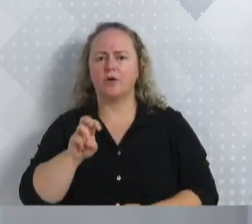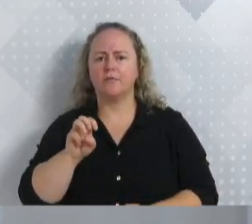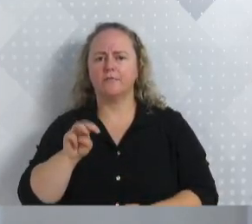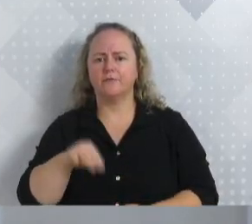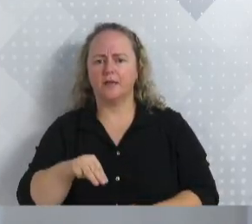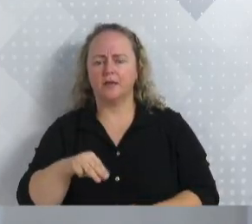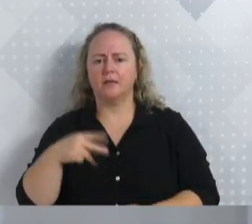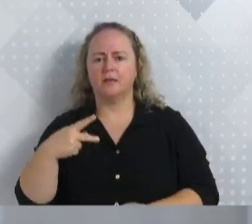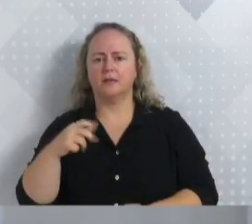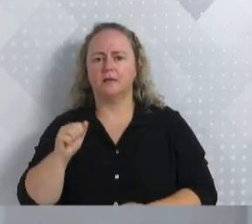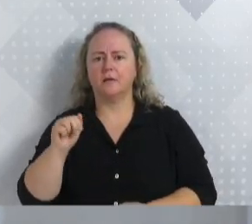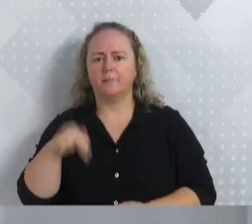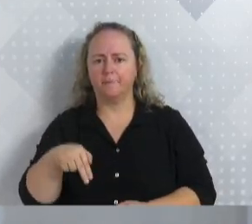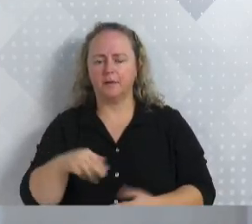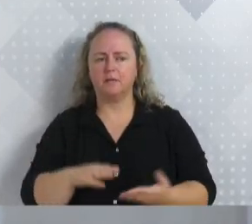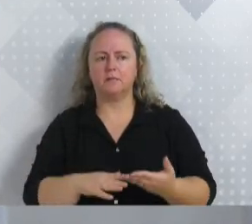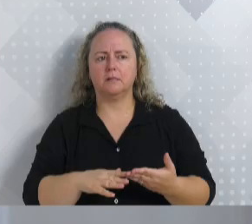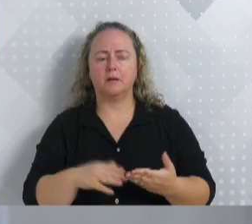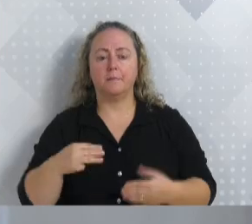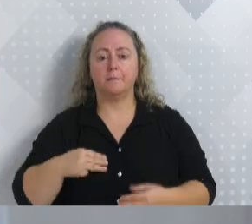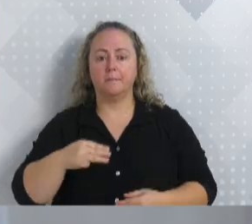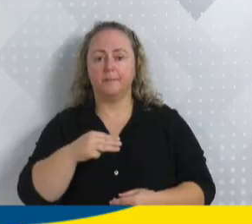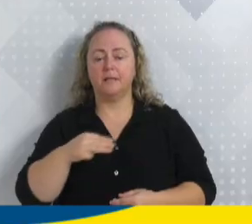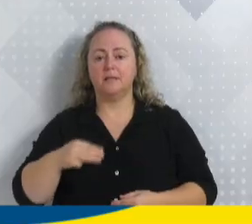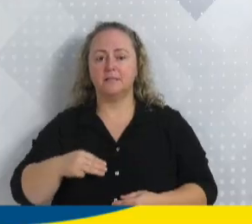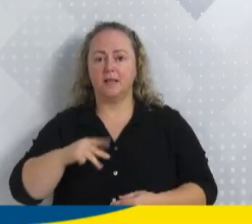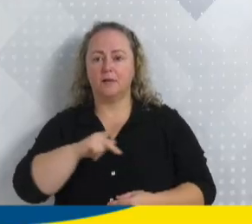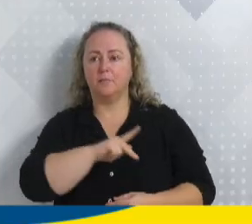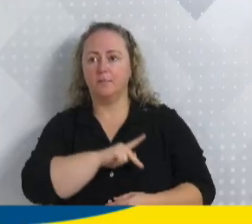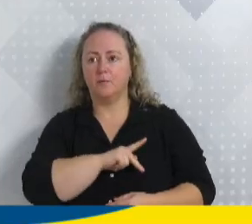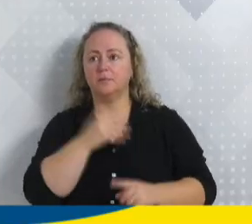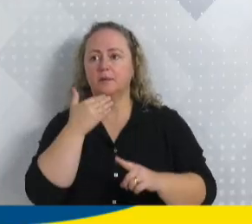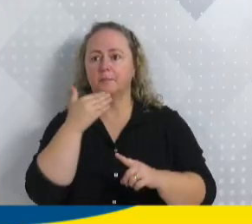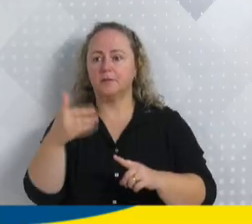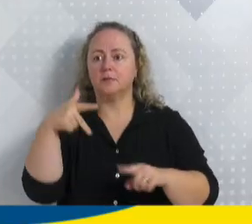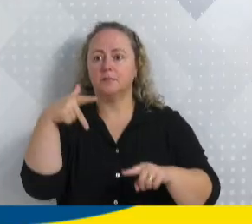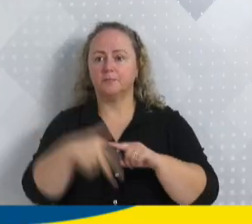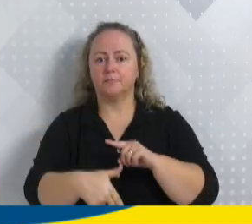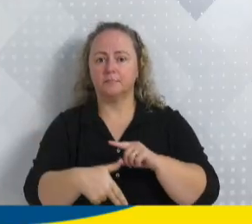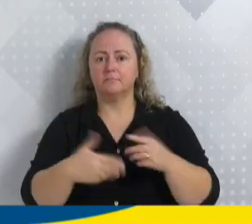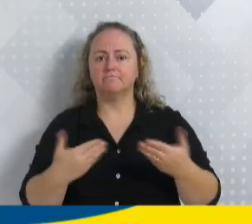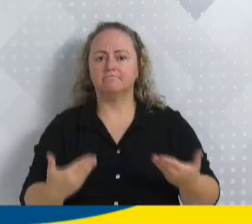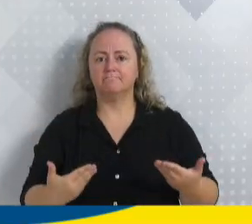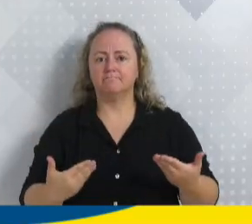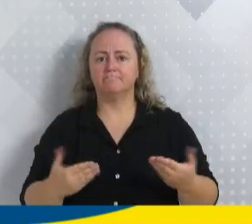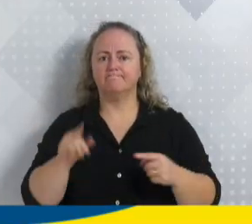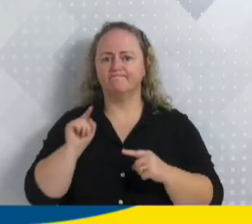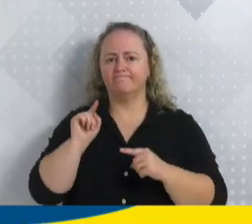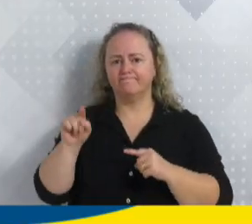Ministério Público Federal está pedindo a cassação da outorga de um veículo de imprensa nacional, uma potência, uma voz,